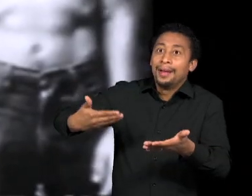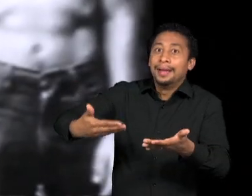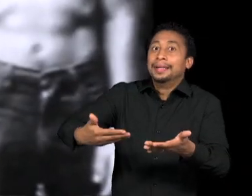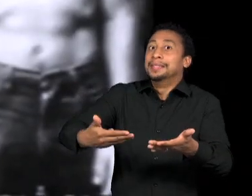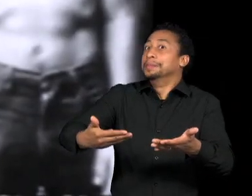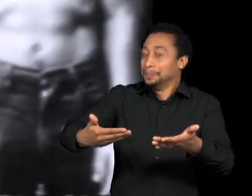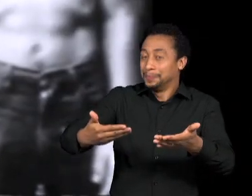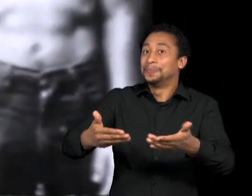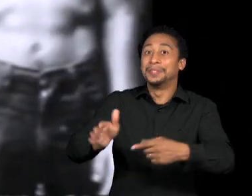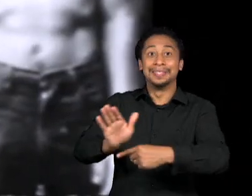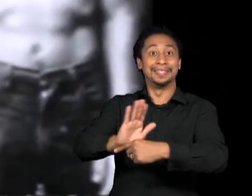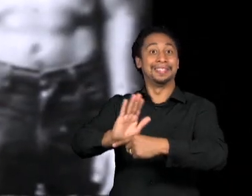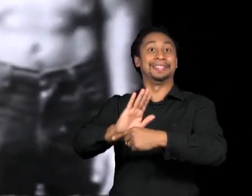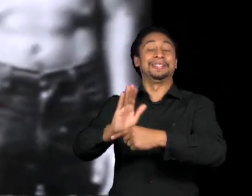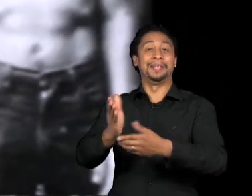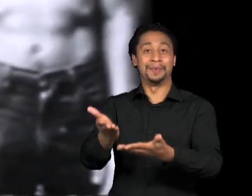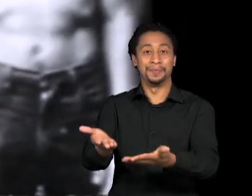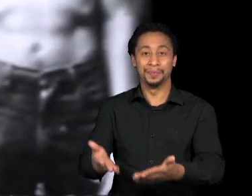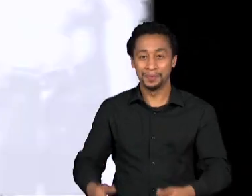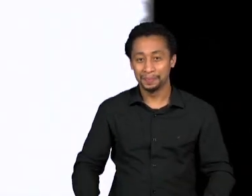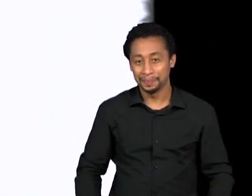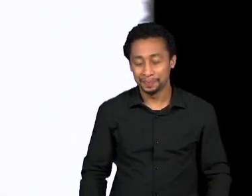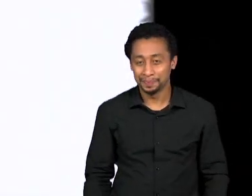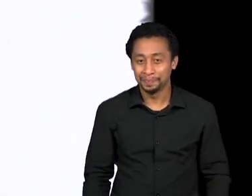ou impossível.